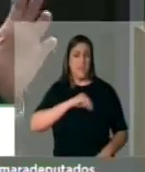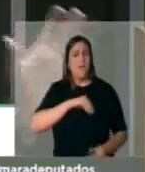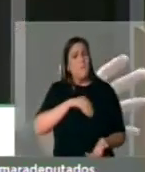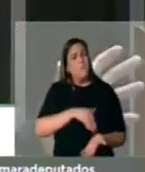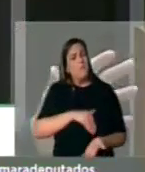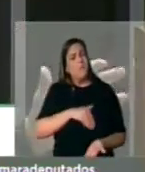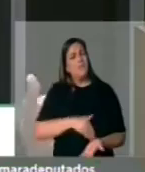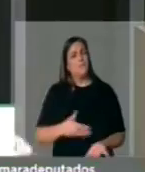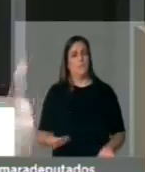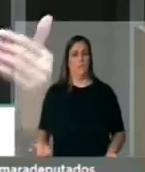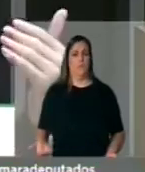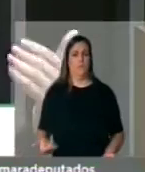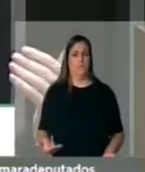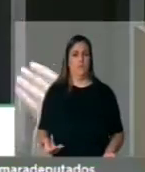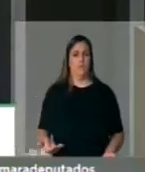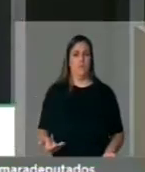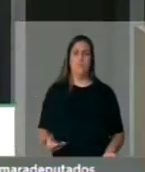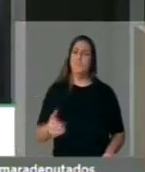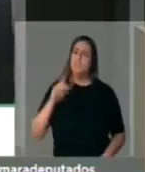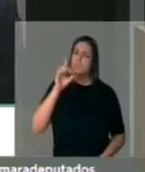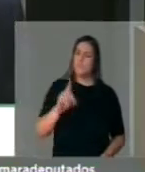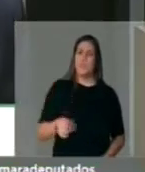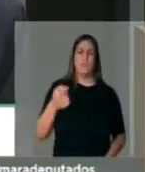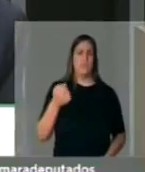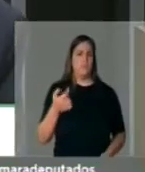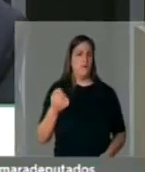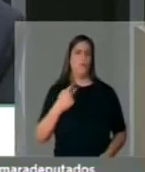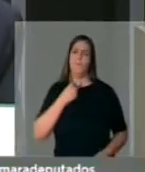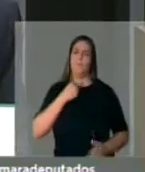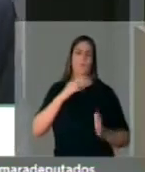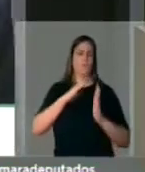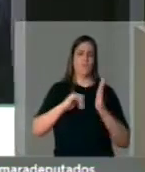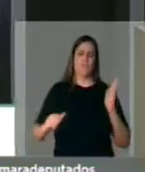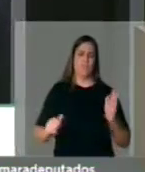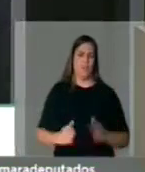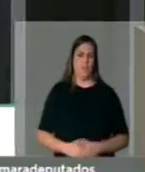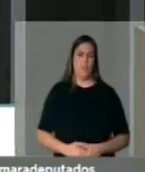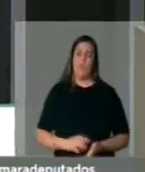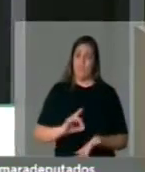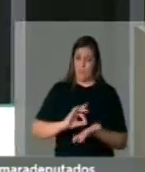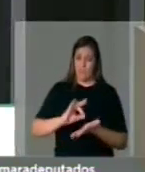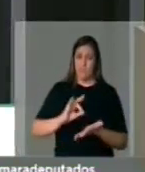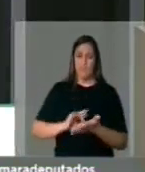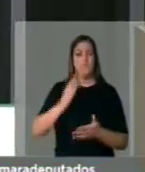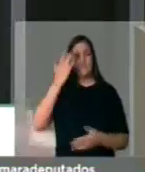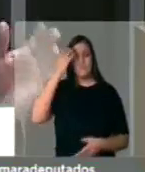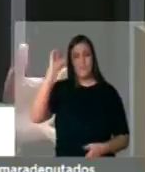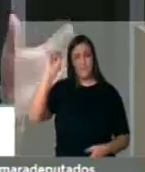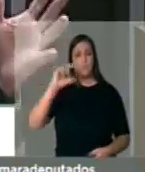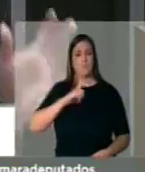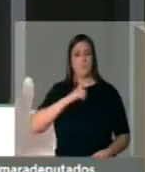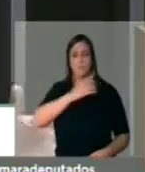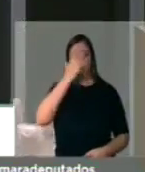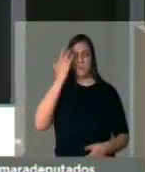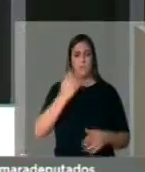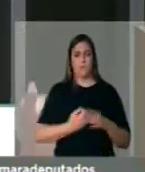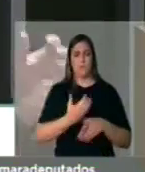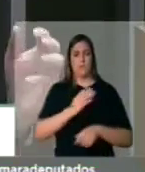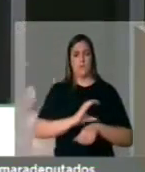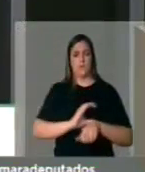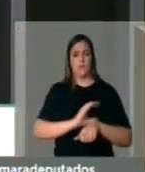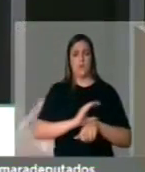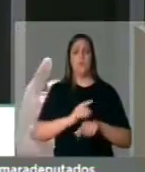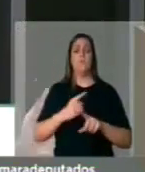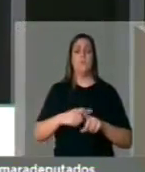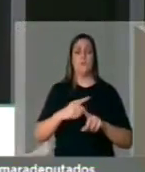ser intocável. E eu já disse e quero repetir aqui, sábio foi o Constituinte de 88 que disse que homens e mulheres